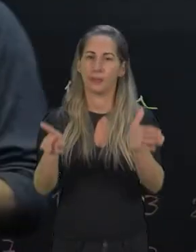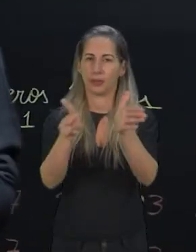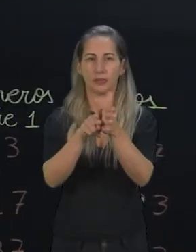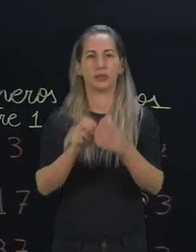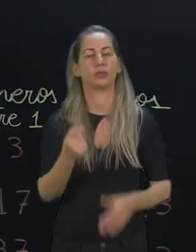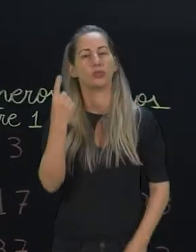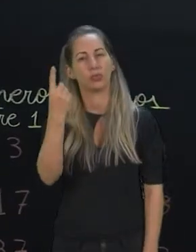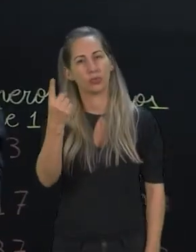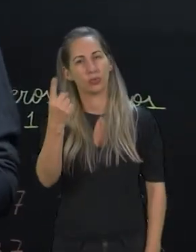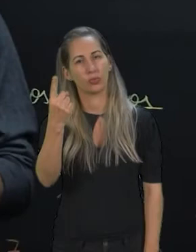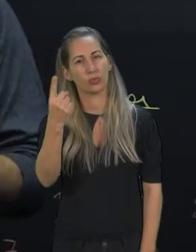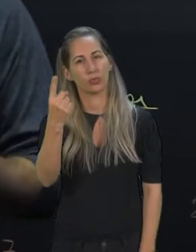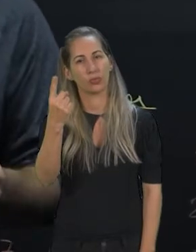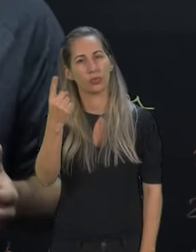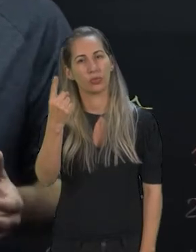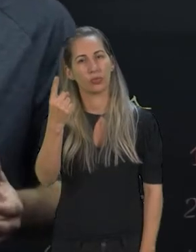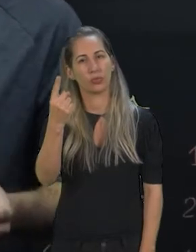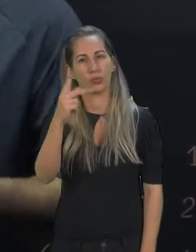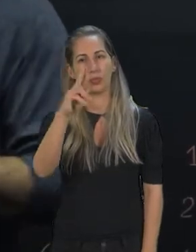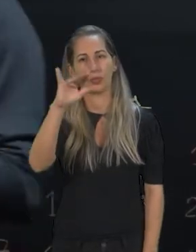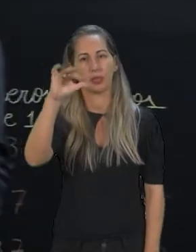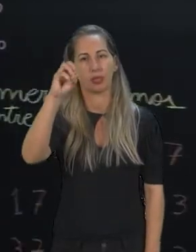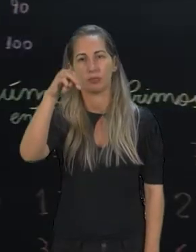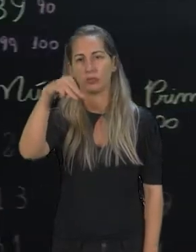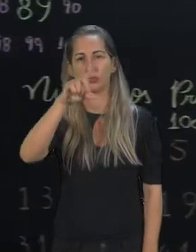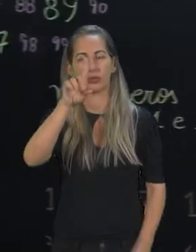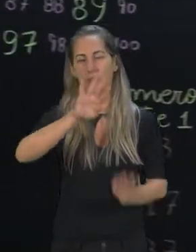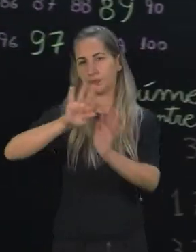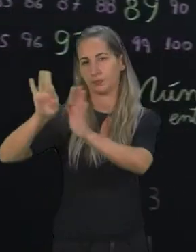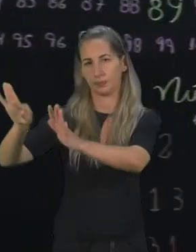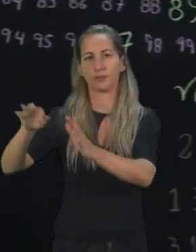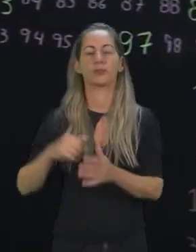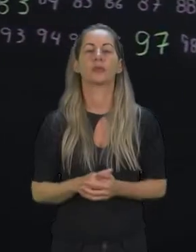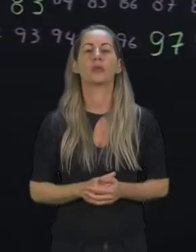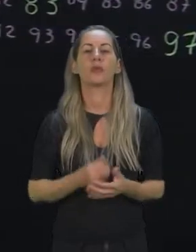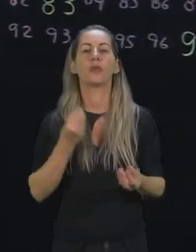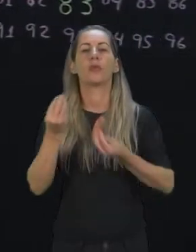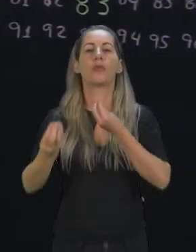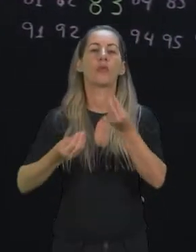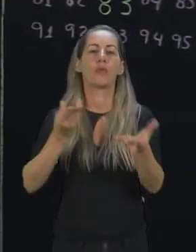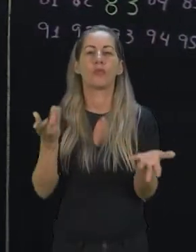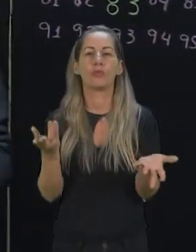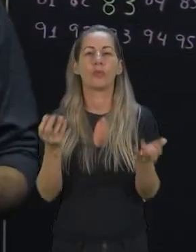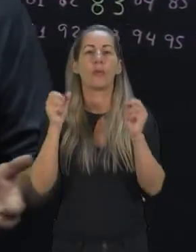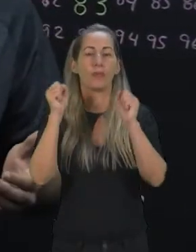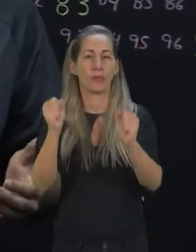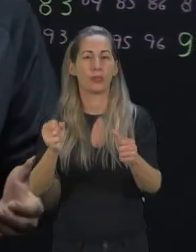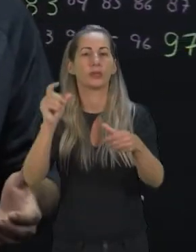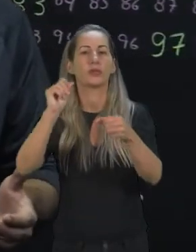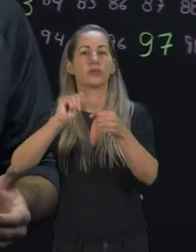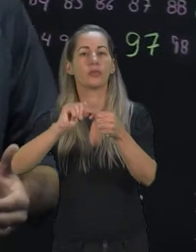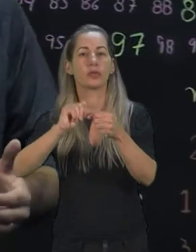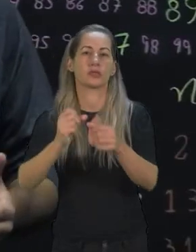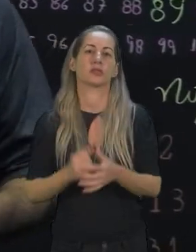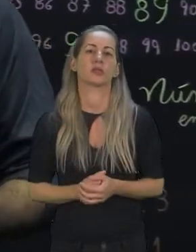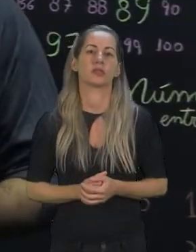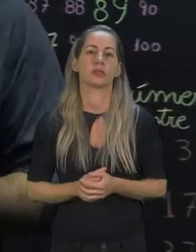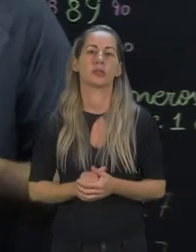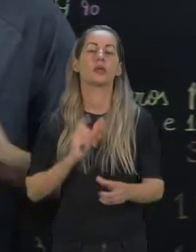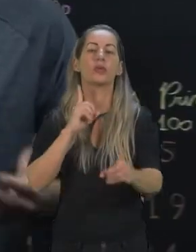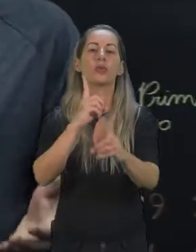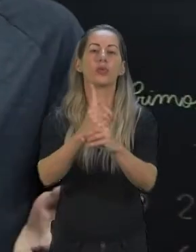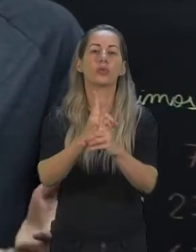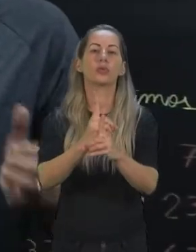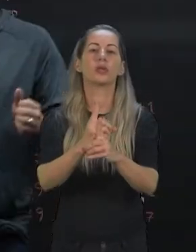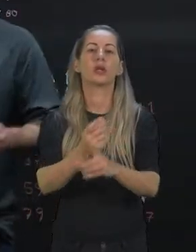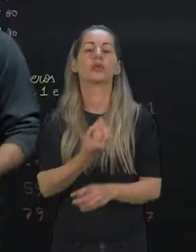Então, o número 1, ele não é número primo. Agora, olha só, como é que de repente a gente pode fazer para identificar